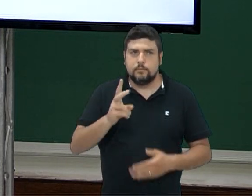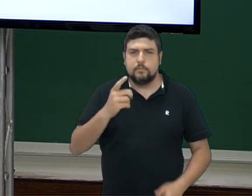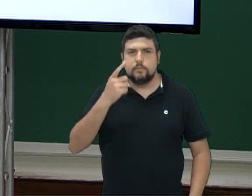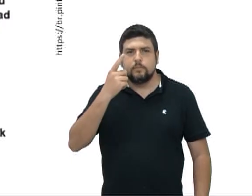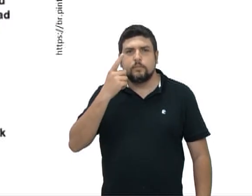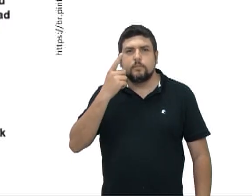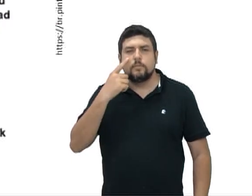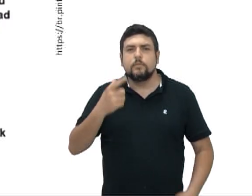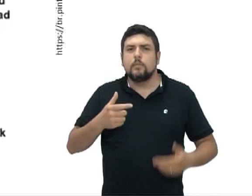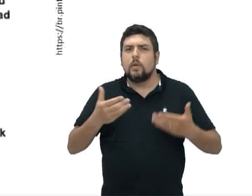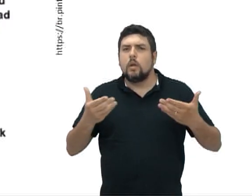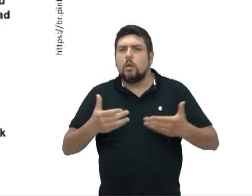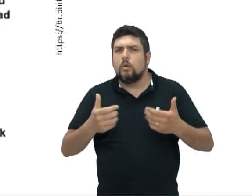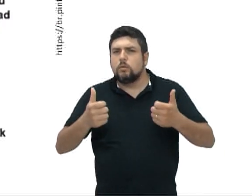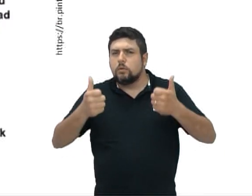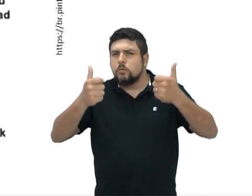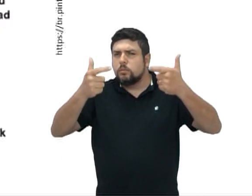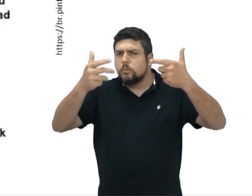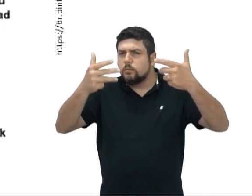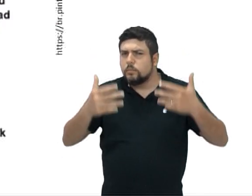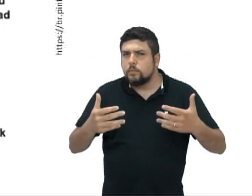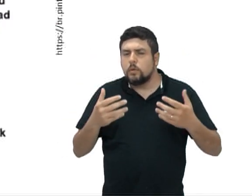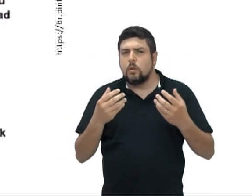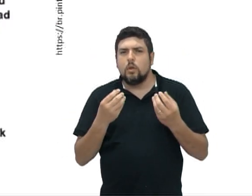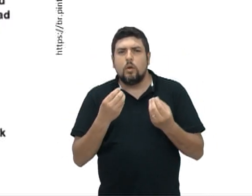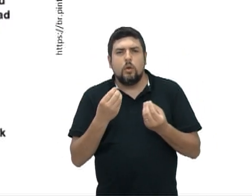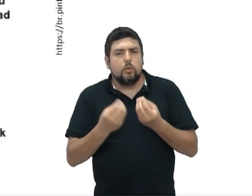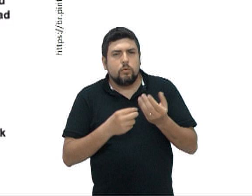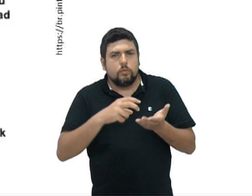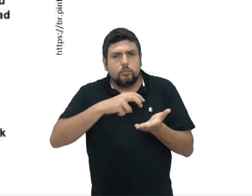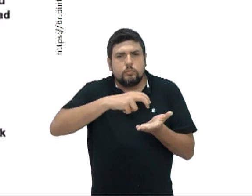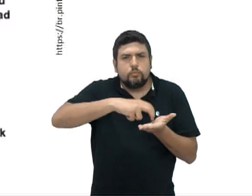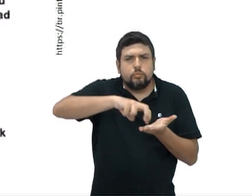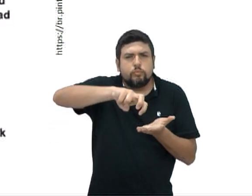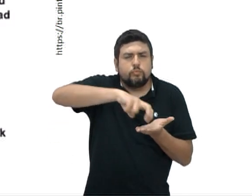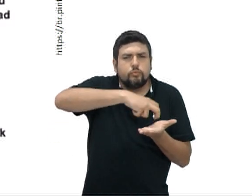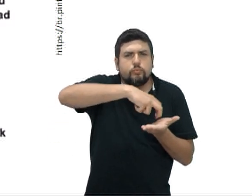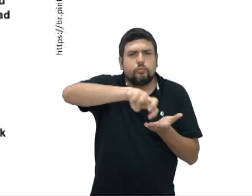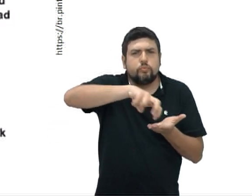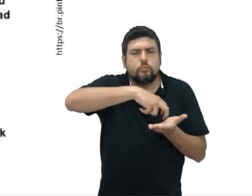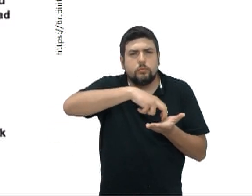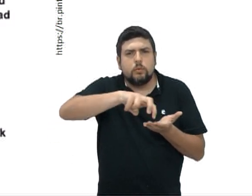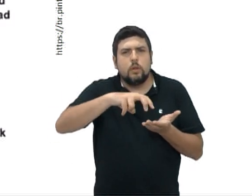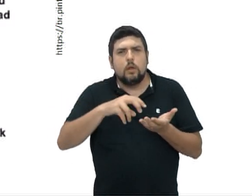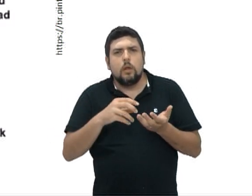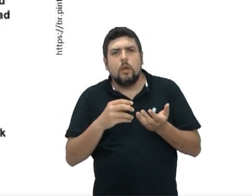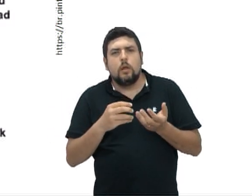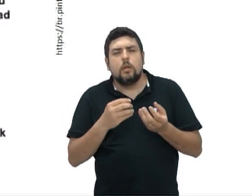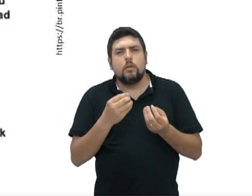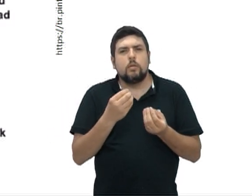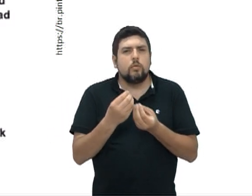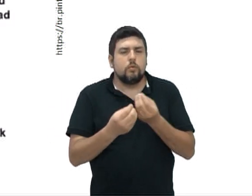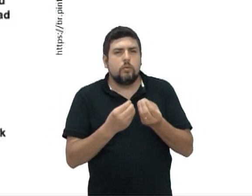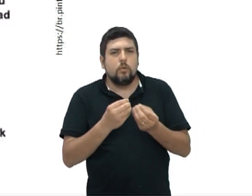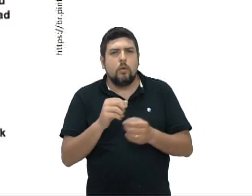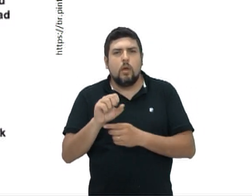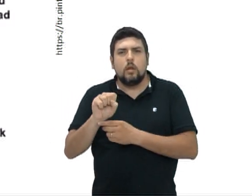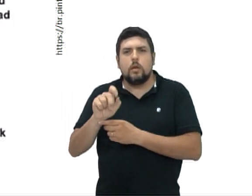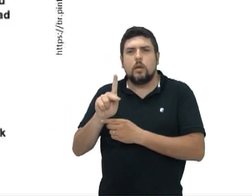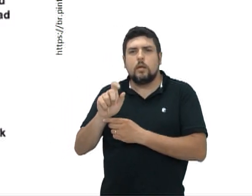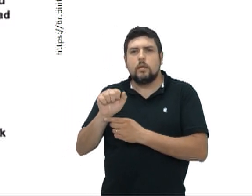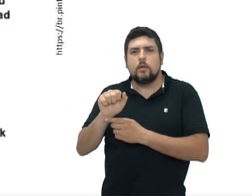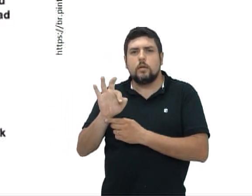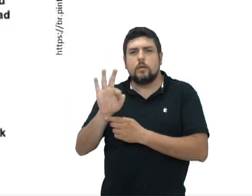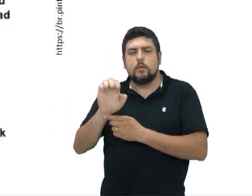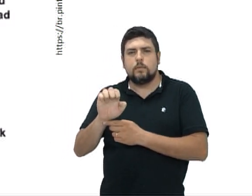continuidade ao tema agora, vamos falar sobre o skate em si, né? O que leva o nome de esporte é o equipamento, né? Então, o equipamento se chama skate. E ele é